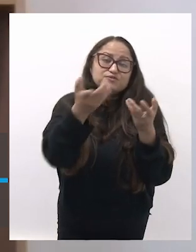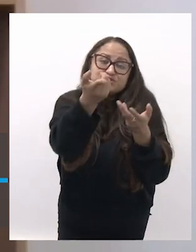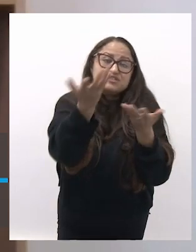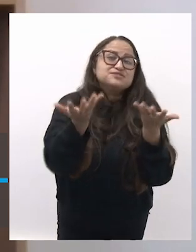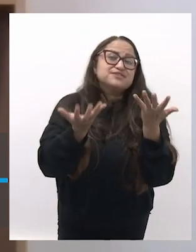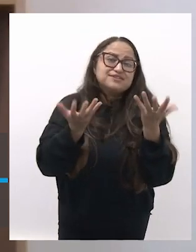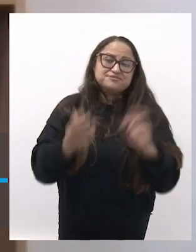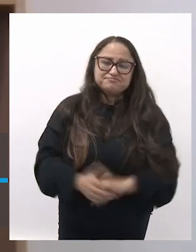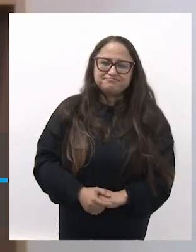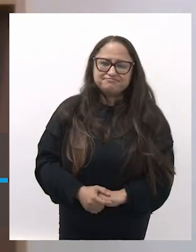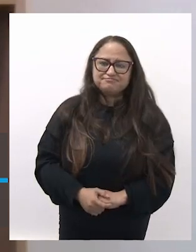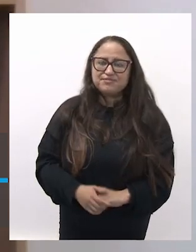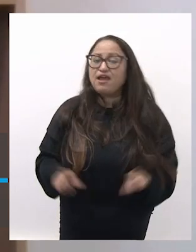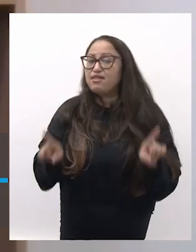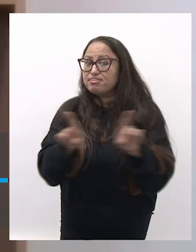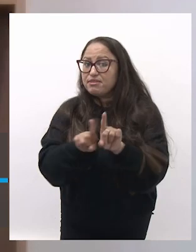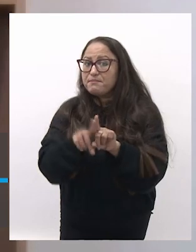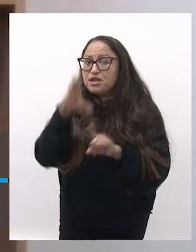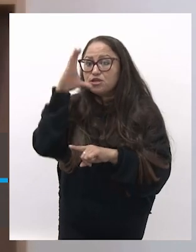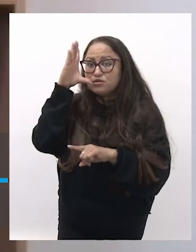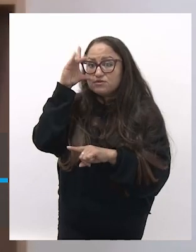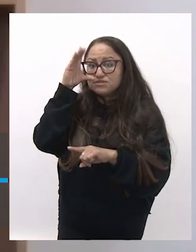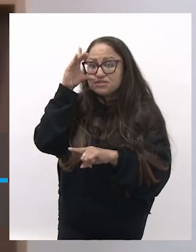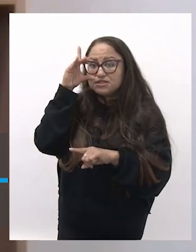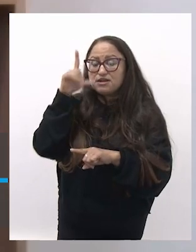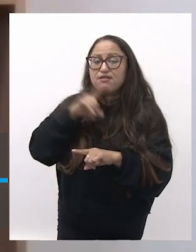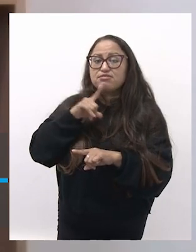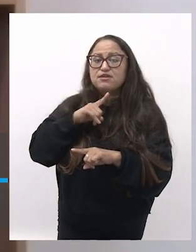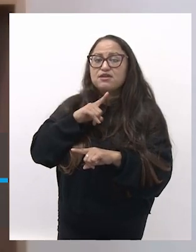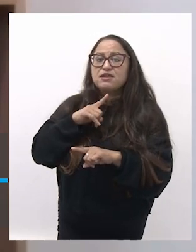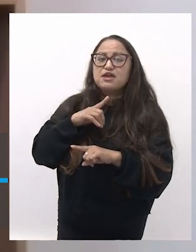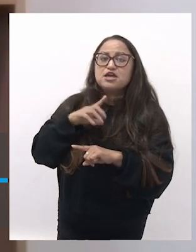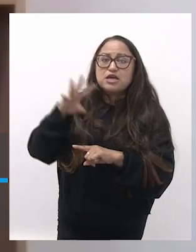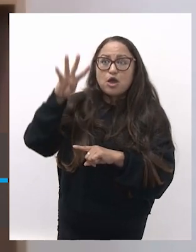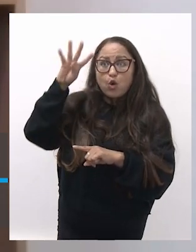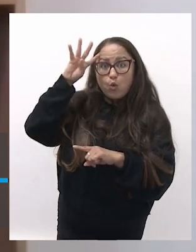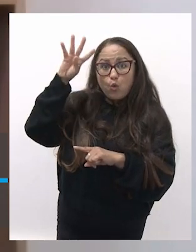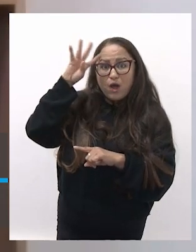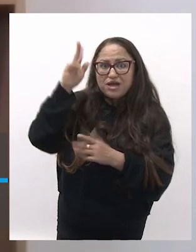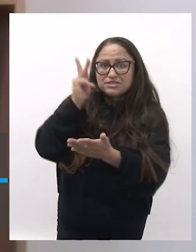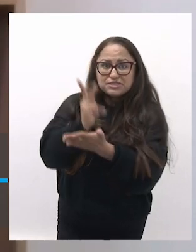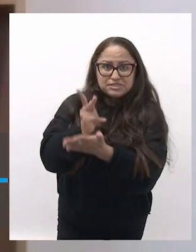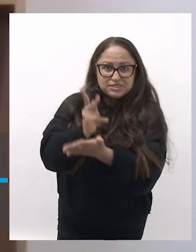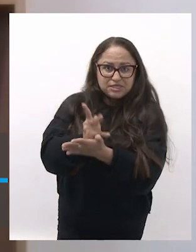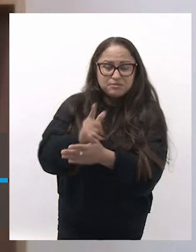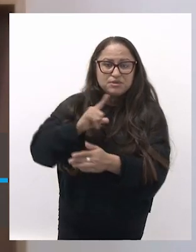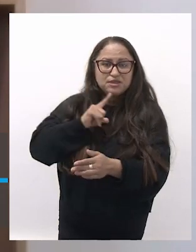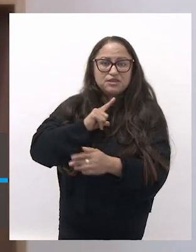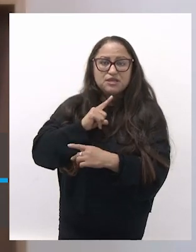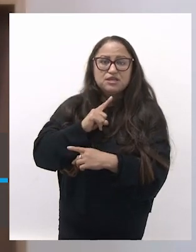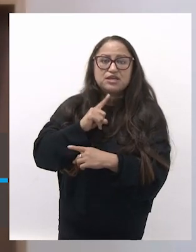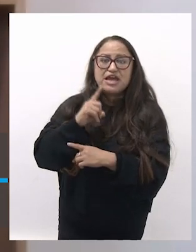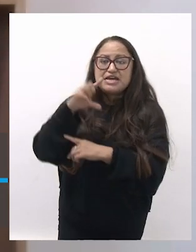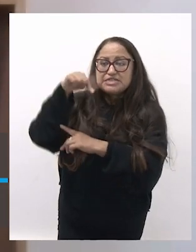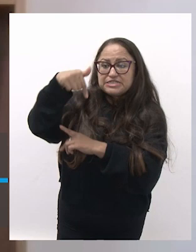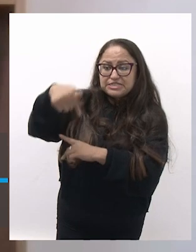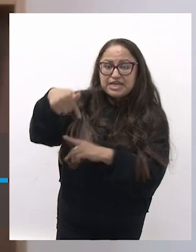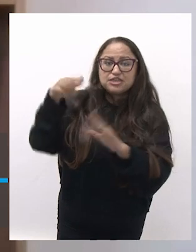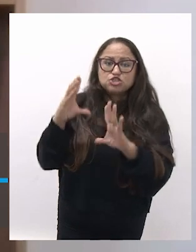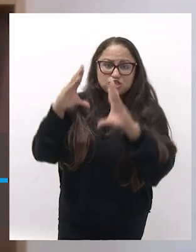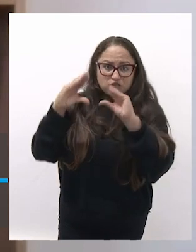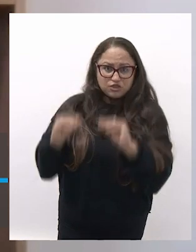Fora isso, também no Instagram, às quartas-feiras, às 19 horas, eu faço. São